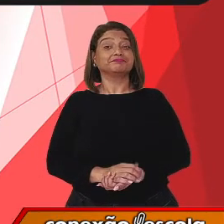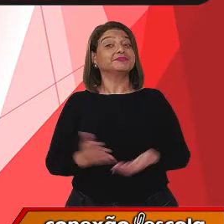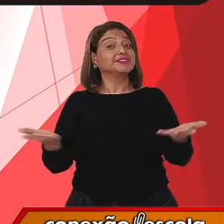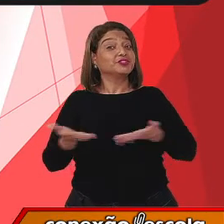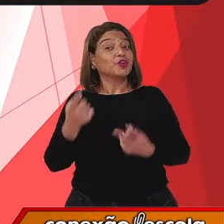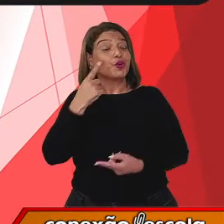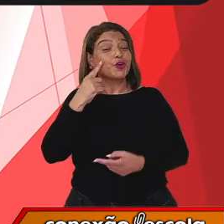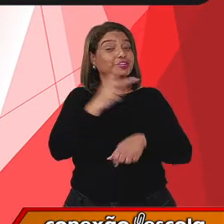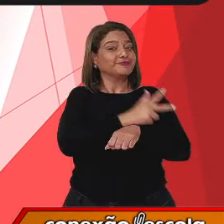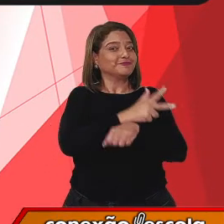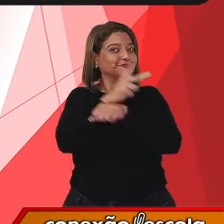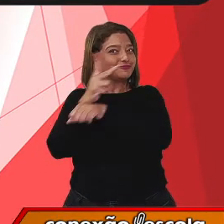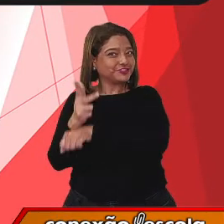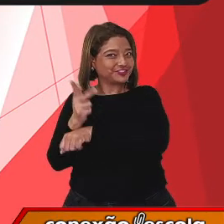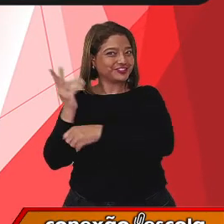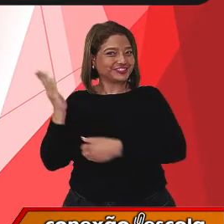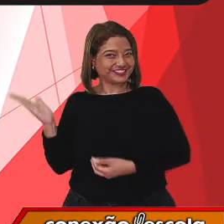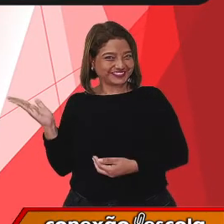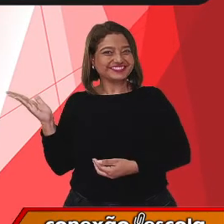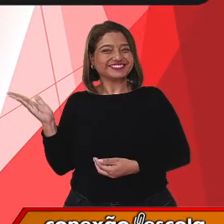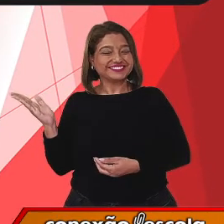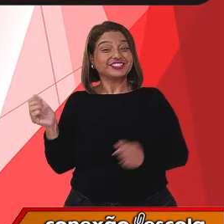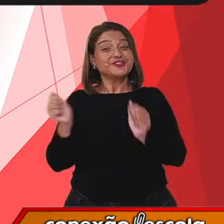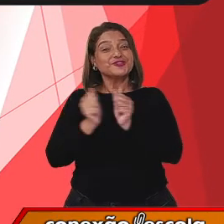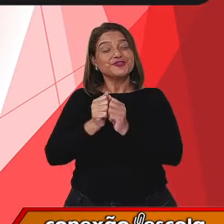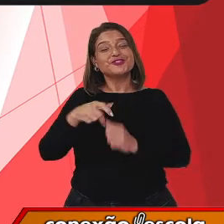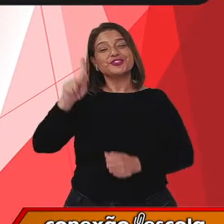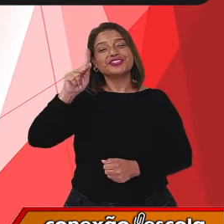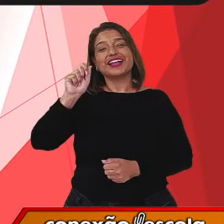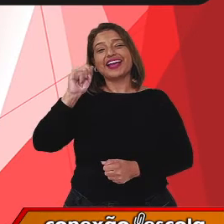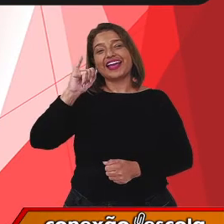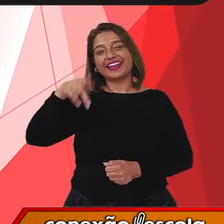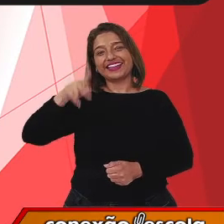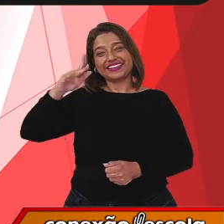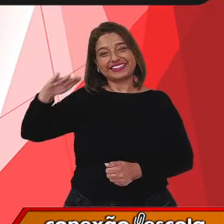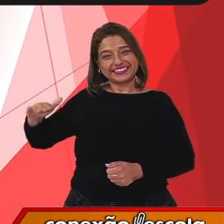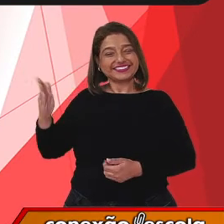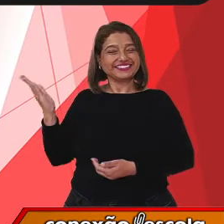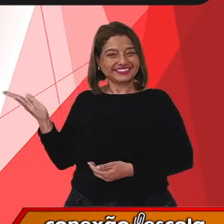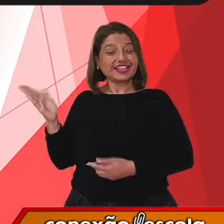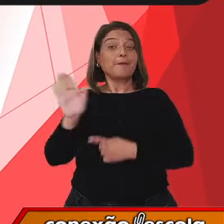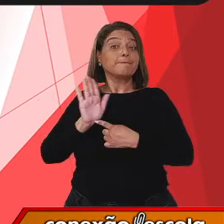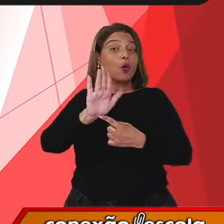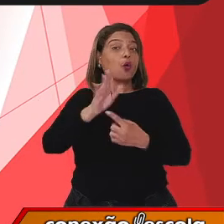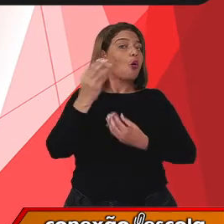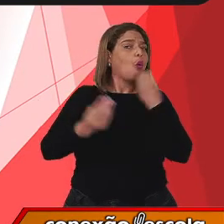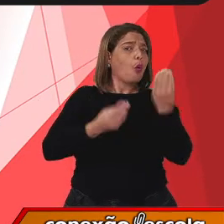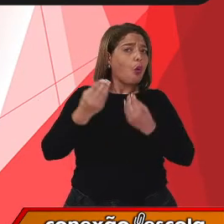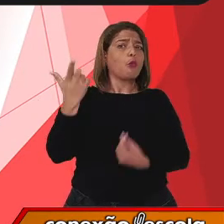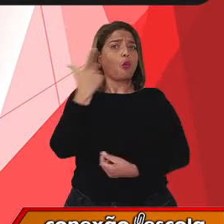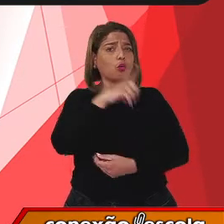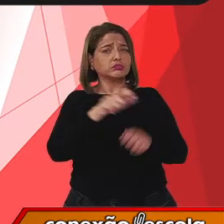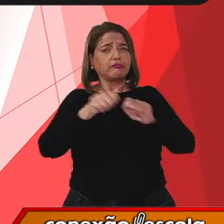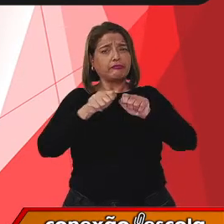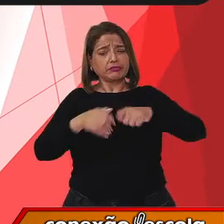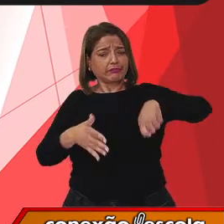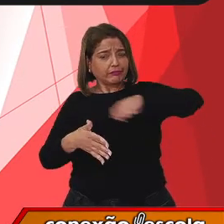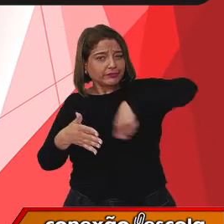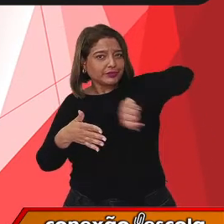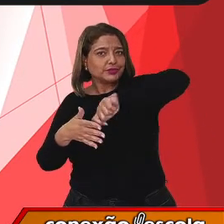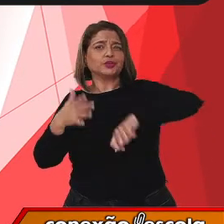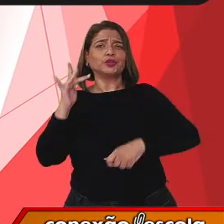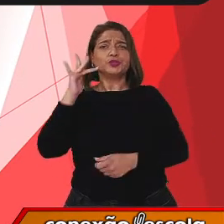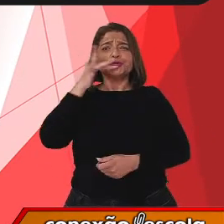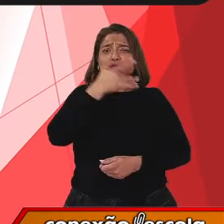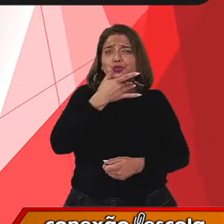agora nós vamos ver um vídeo com o Kaique, mostrando pra gente como a gente pode comer algo doce, gostoso,